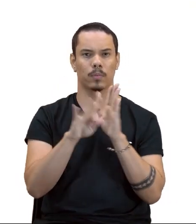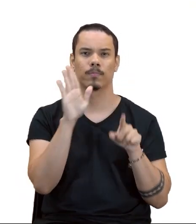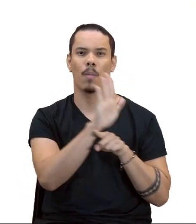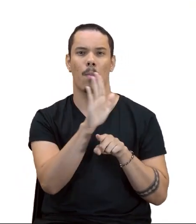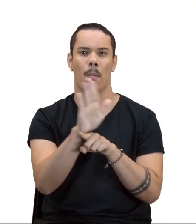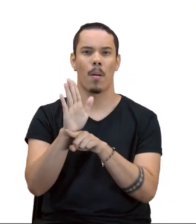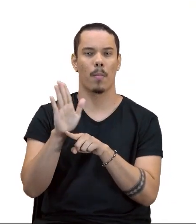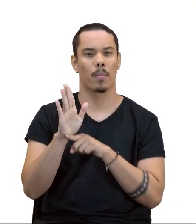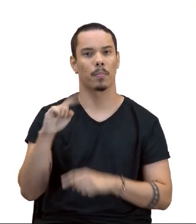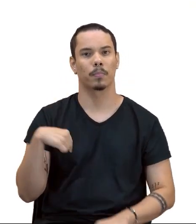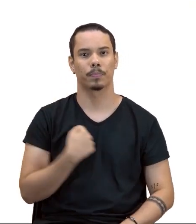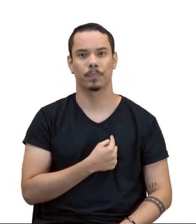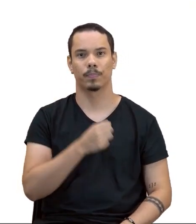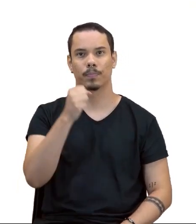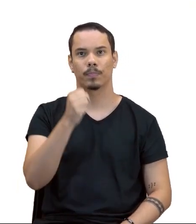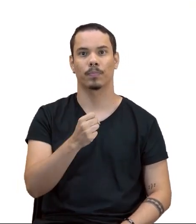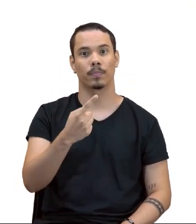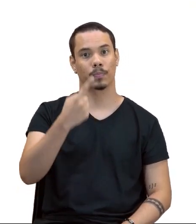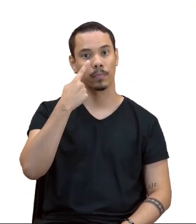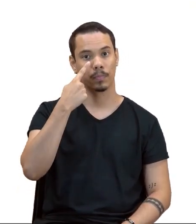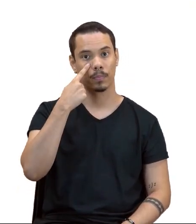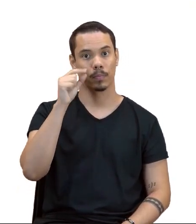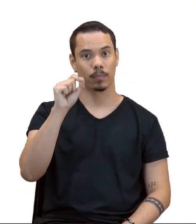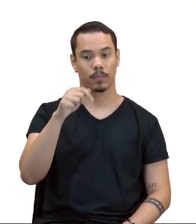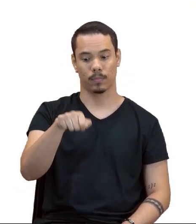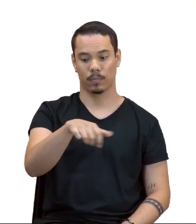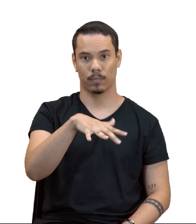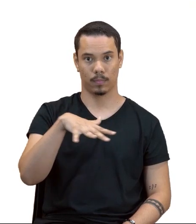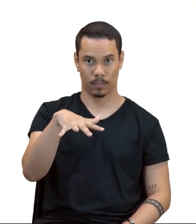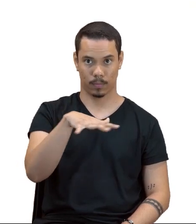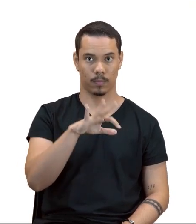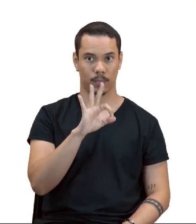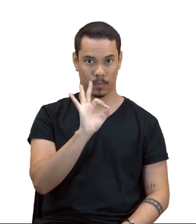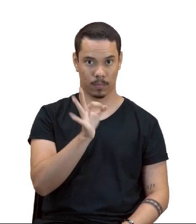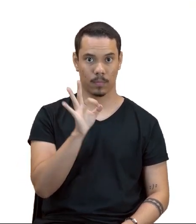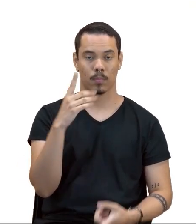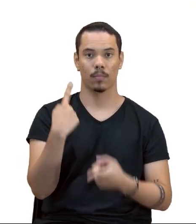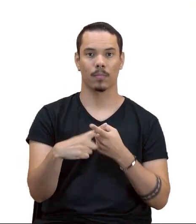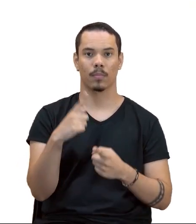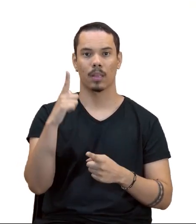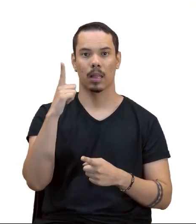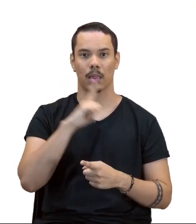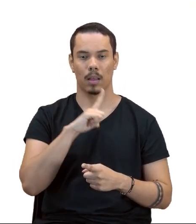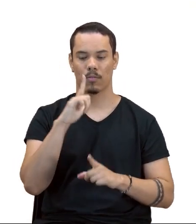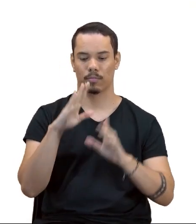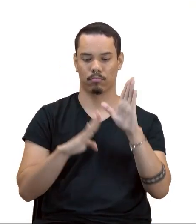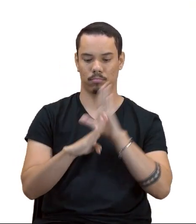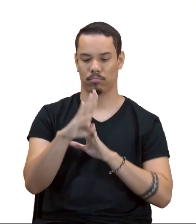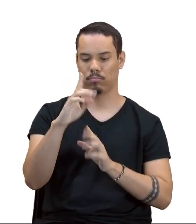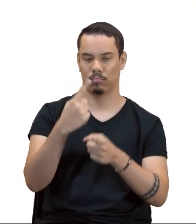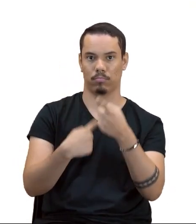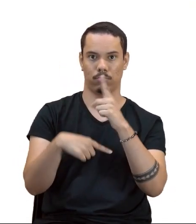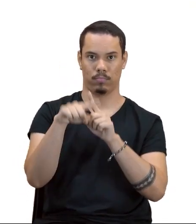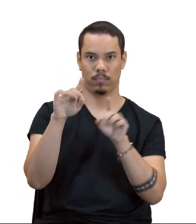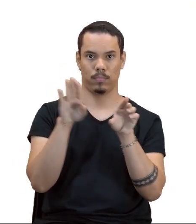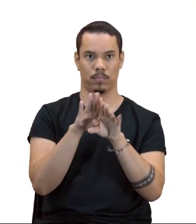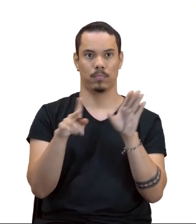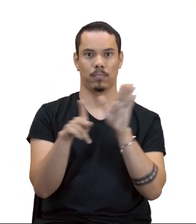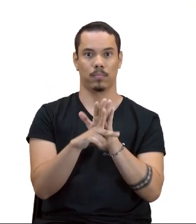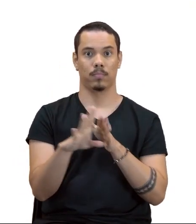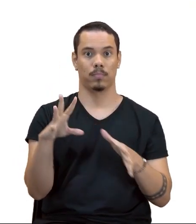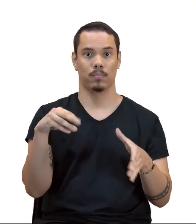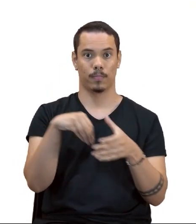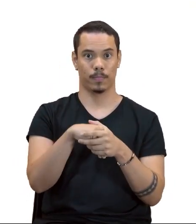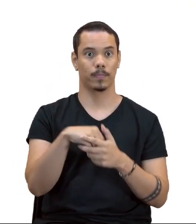poder observar essa situação aí, né, professor Jorge, do avanço do desmatamento em Rondônia